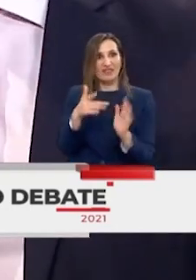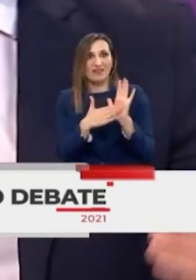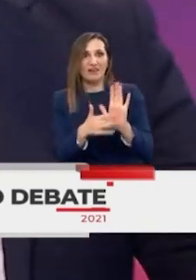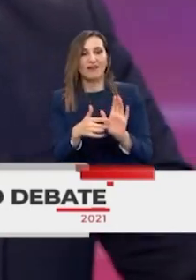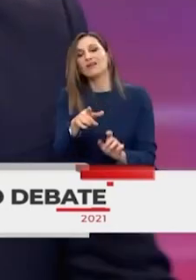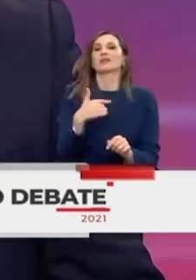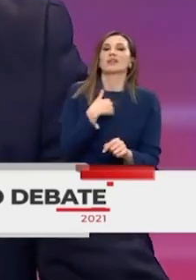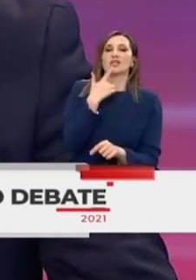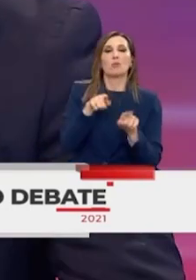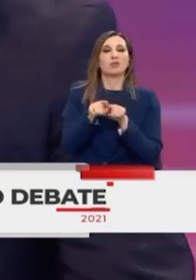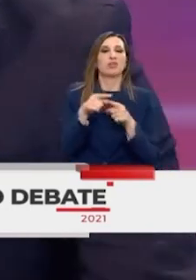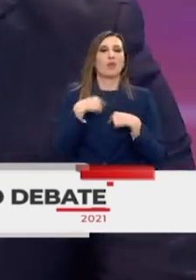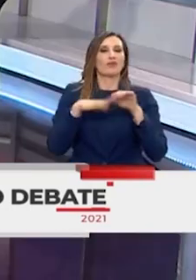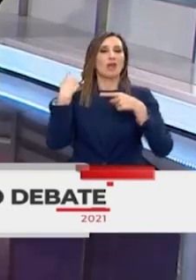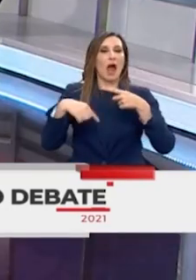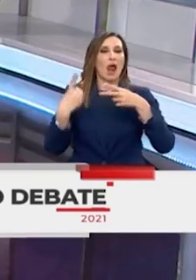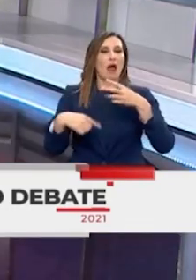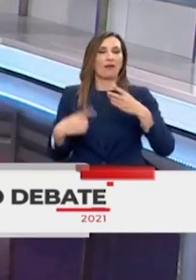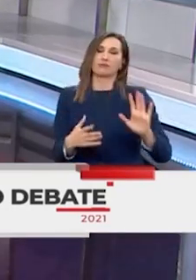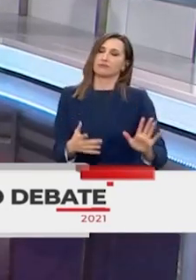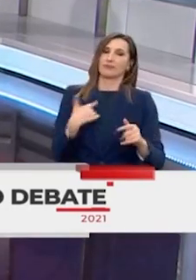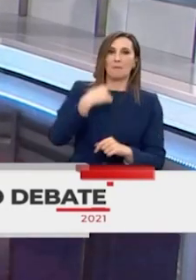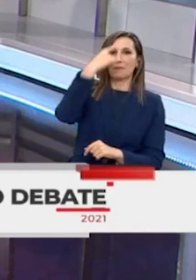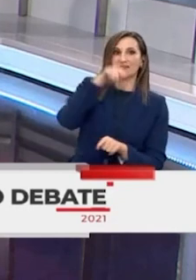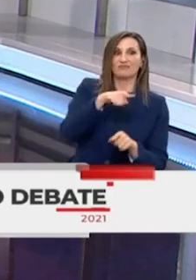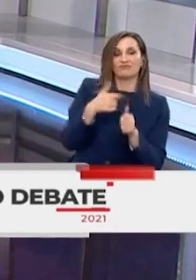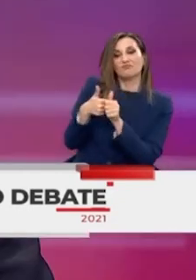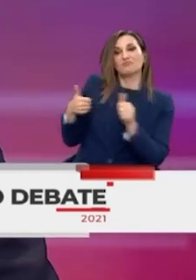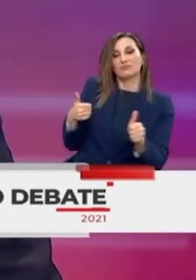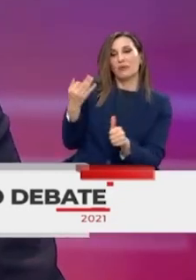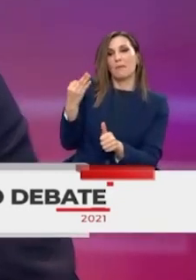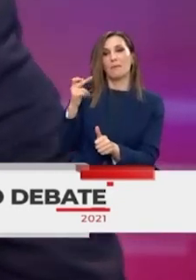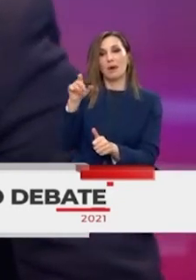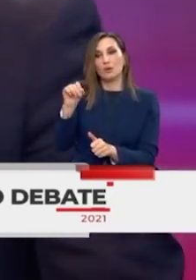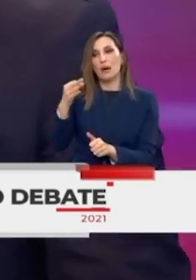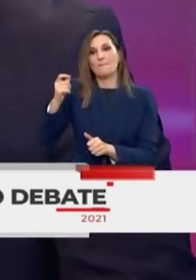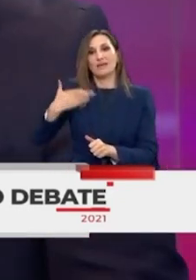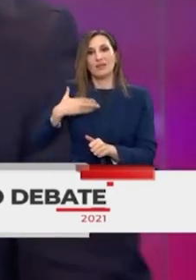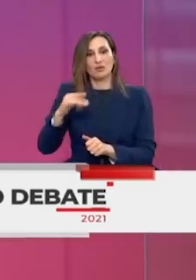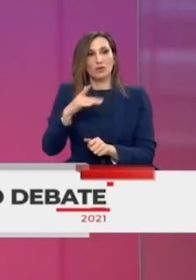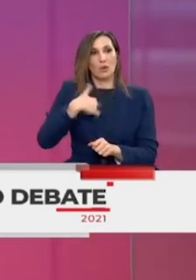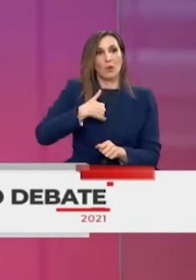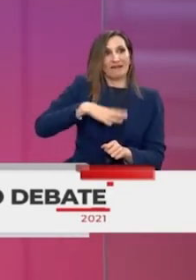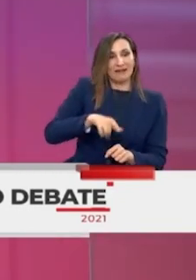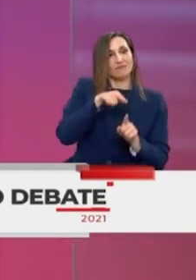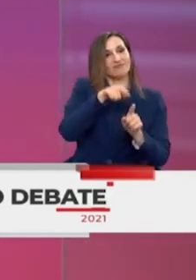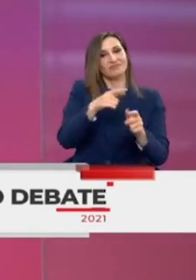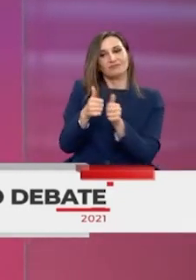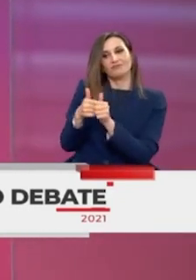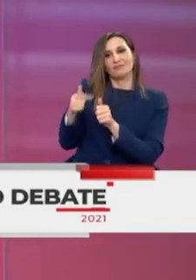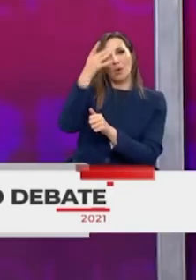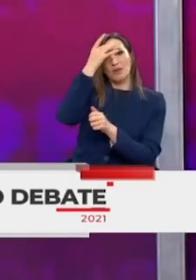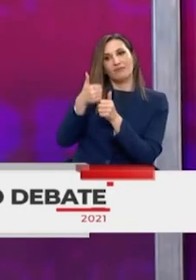e aquilo e que a minha política é isto antes e aquilo. De uma réplica, o que eu esperava, Gomes, era que a doutora Ana Gomes se demarcasse quero, de Paulo Pedroso. Eu quero só lembrar que Paulo Pedroso